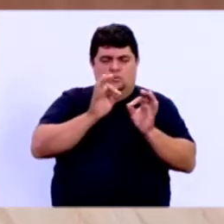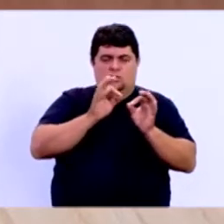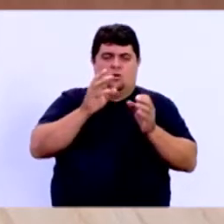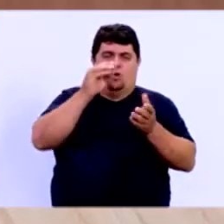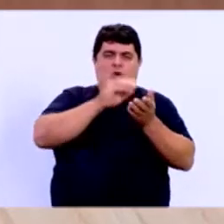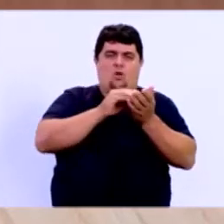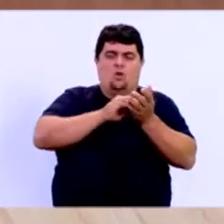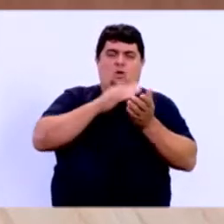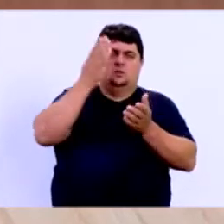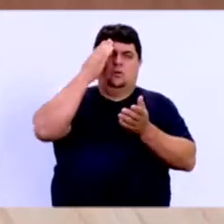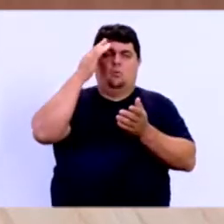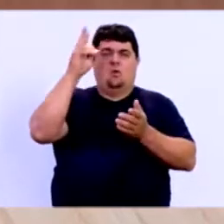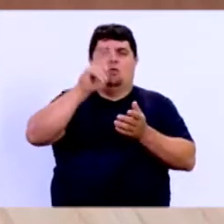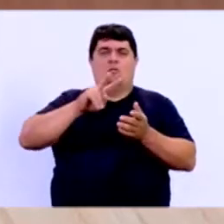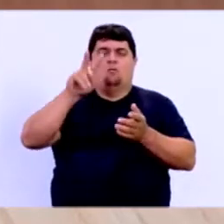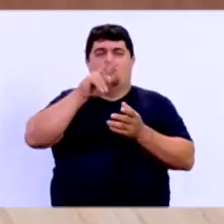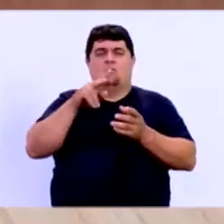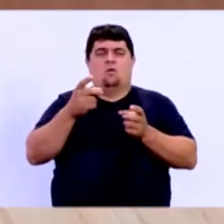valor